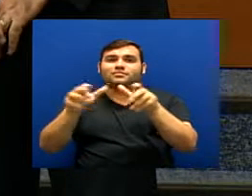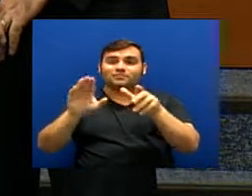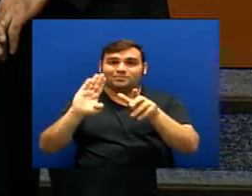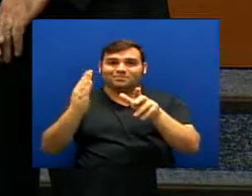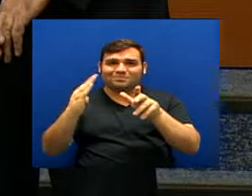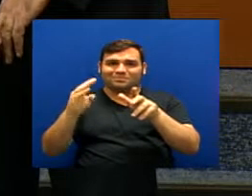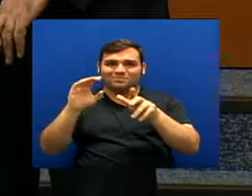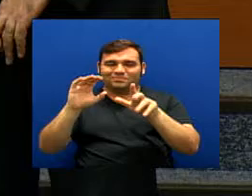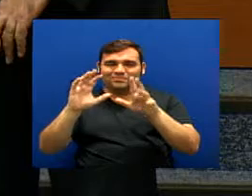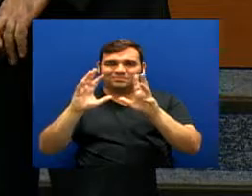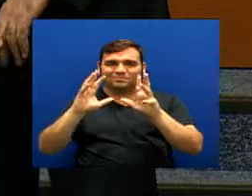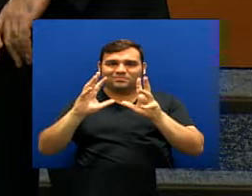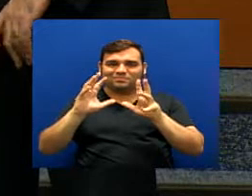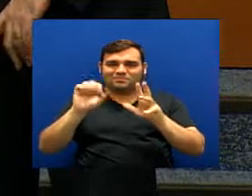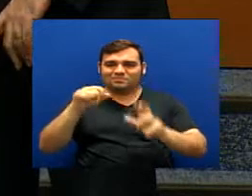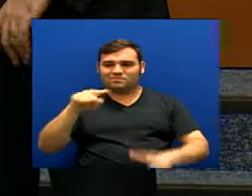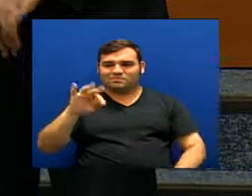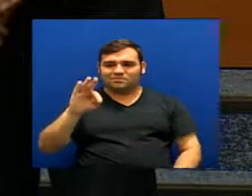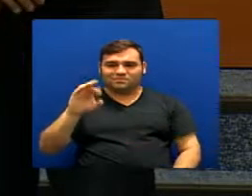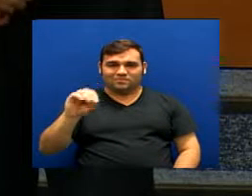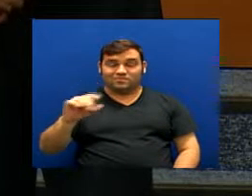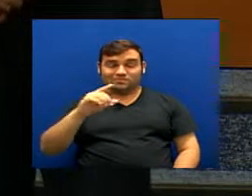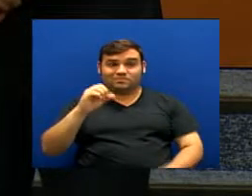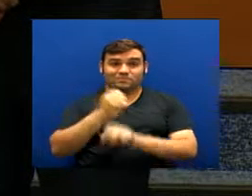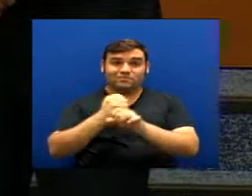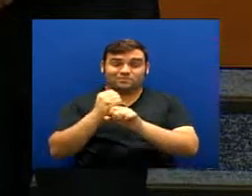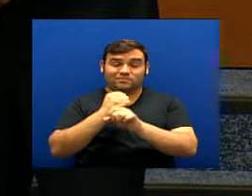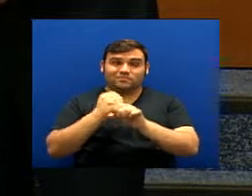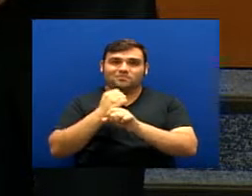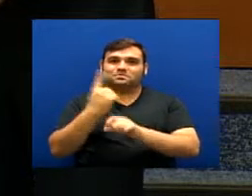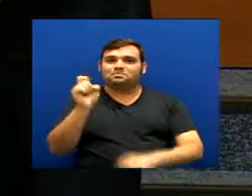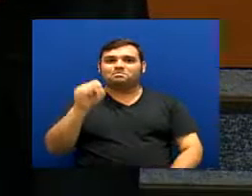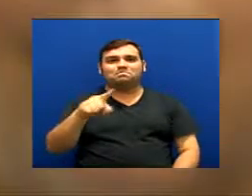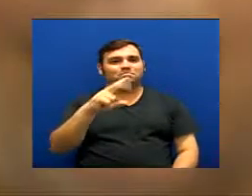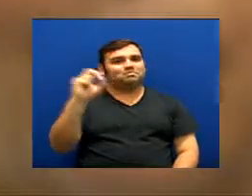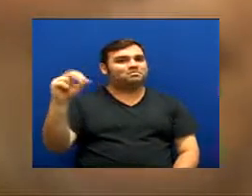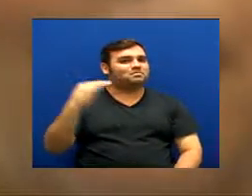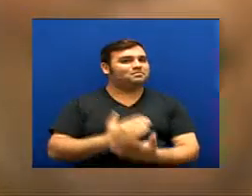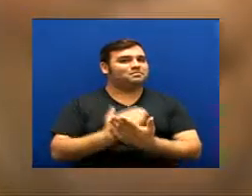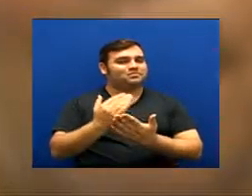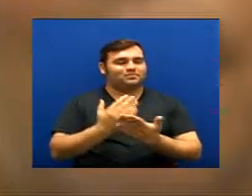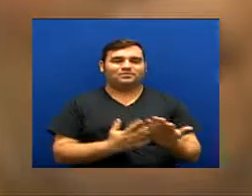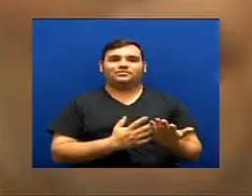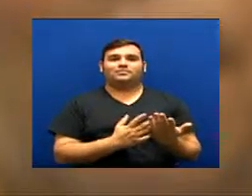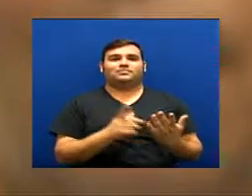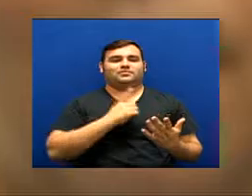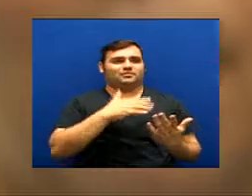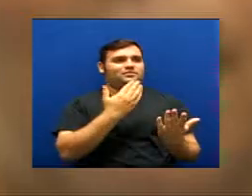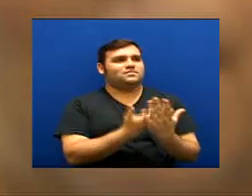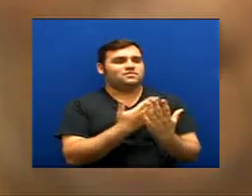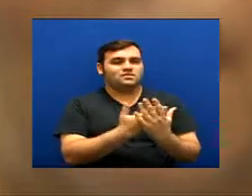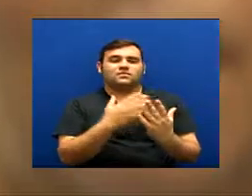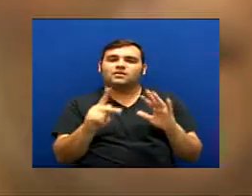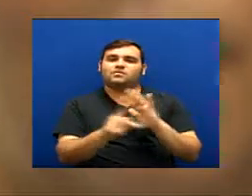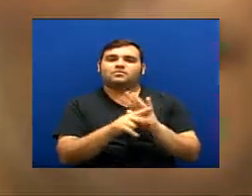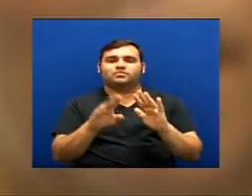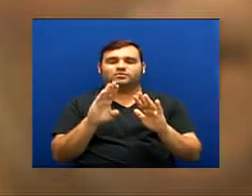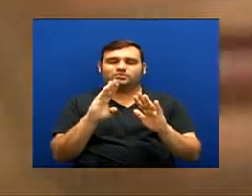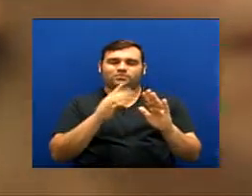Sempre agradeço ao pastor Luiz Santos, ao vereador Martinez, que é grande amigo do Colégio